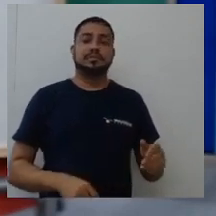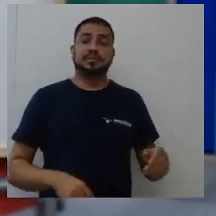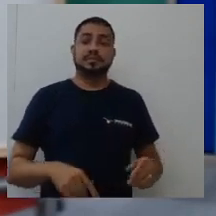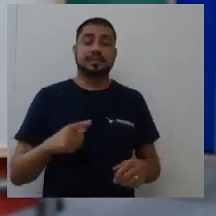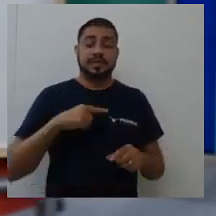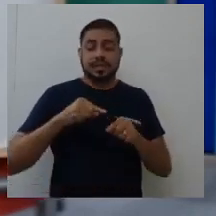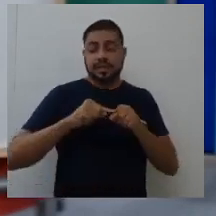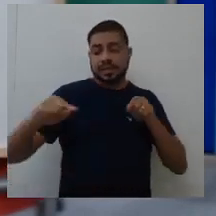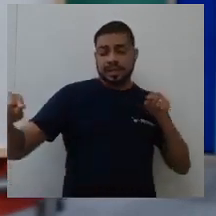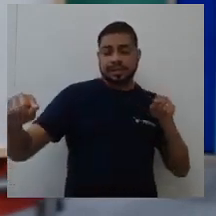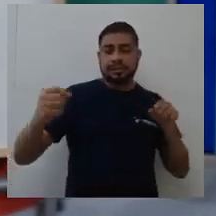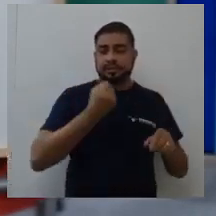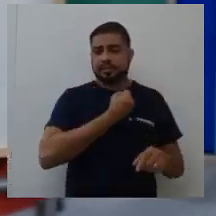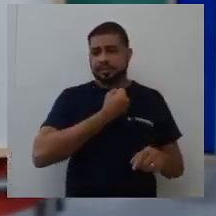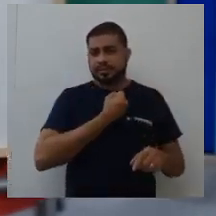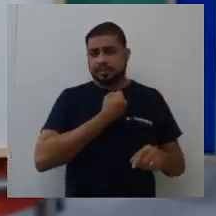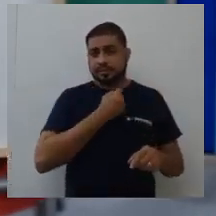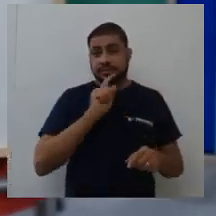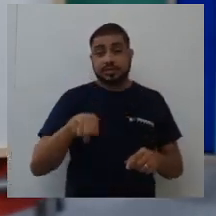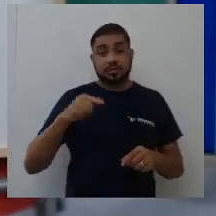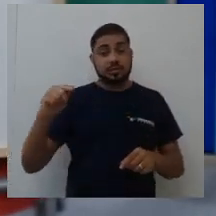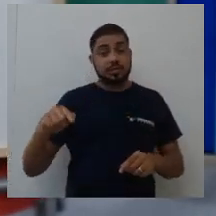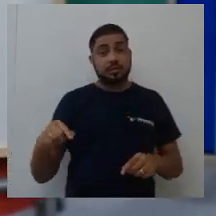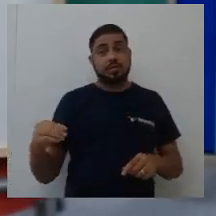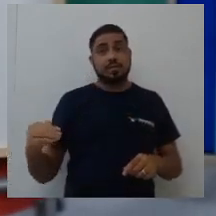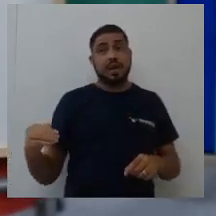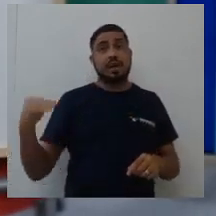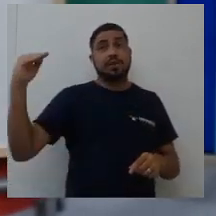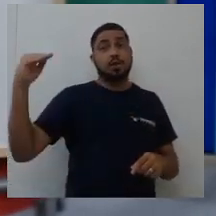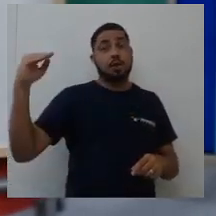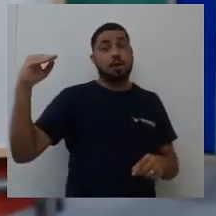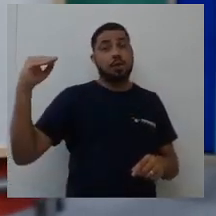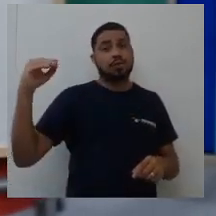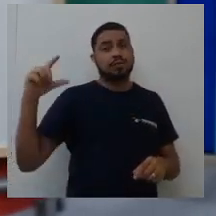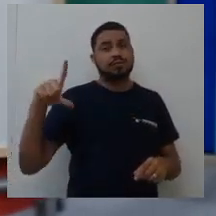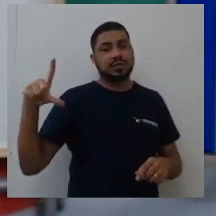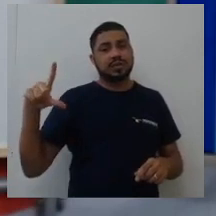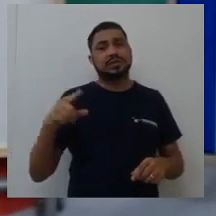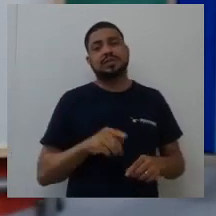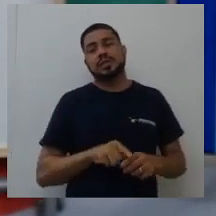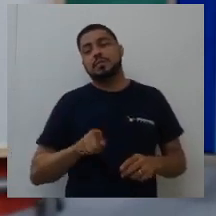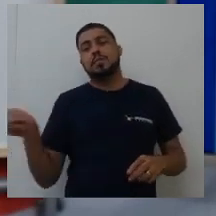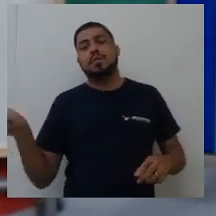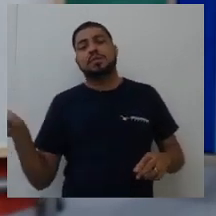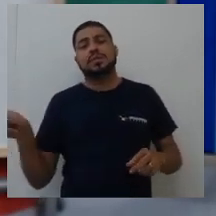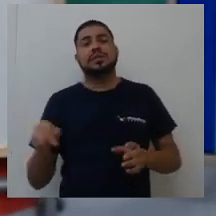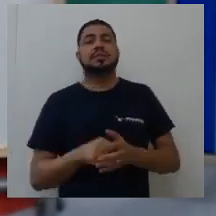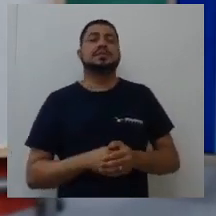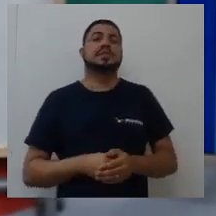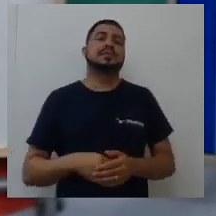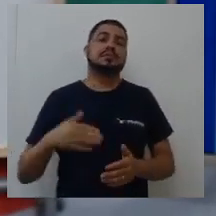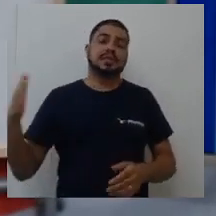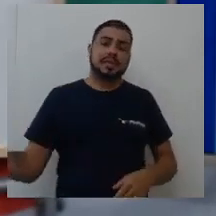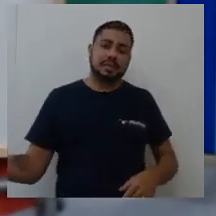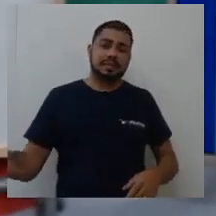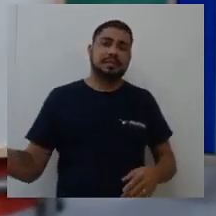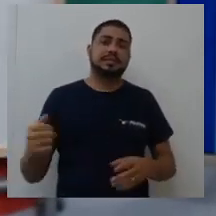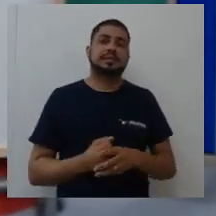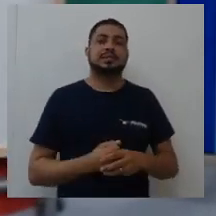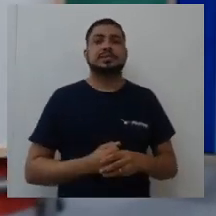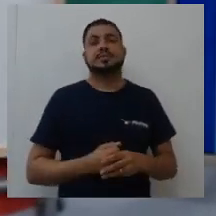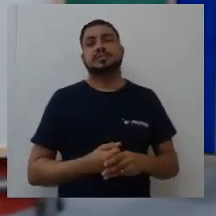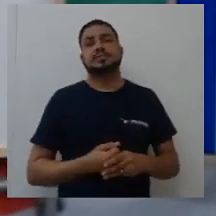da reta numérica, enquanto que o maior que aponta, tá? Aponta para a